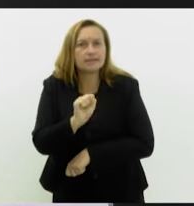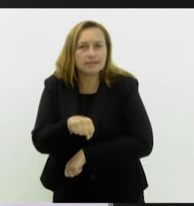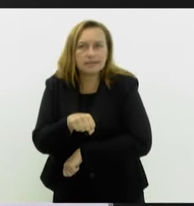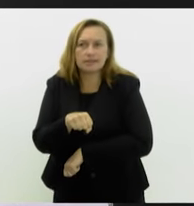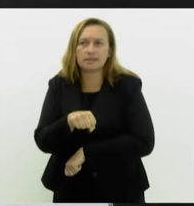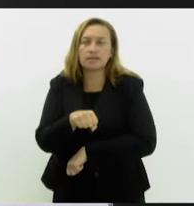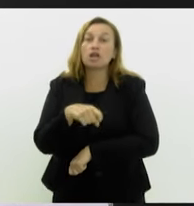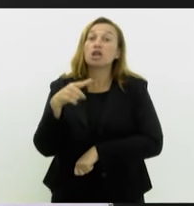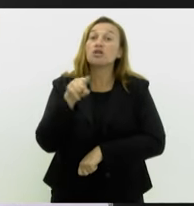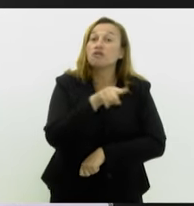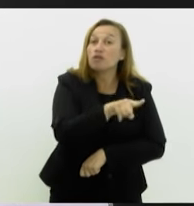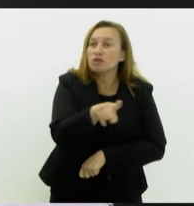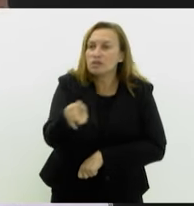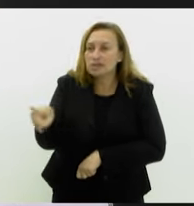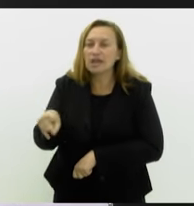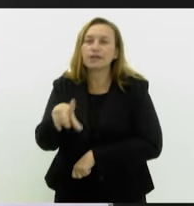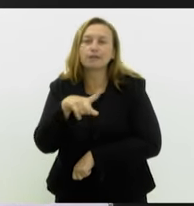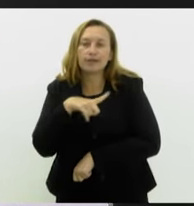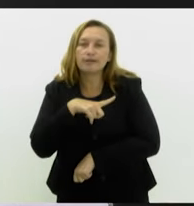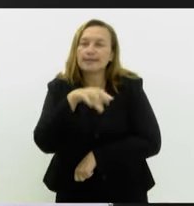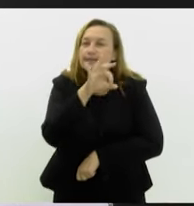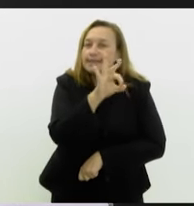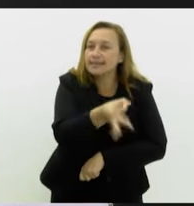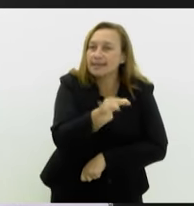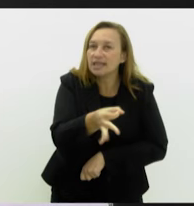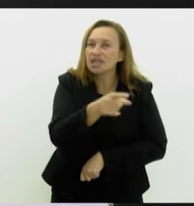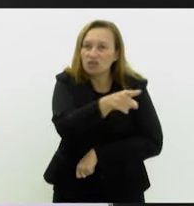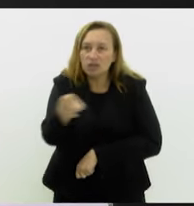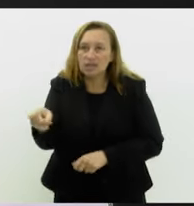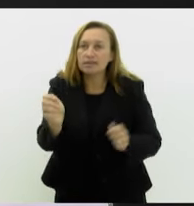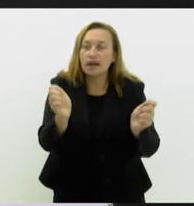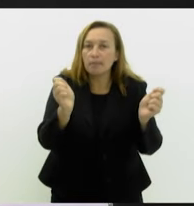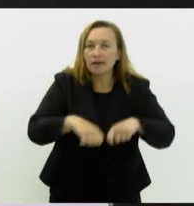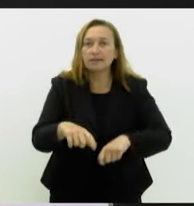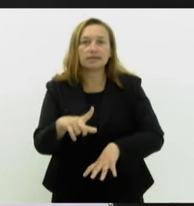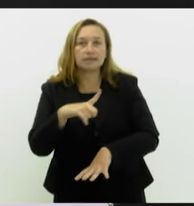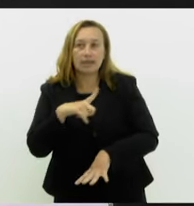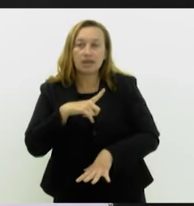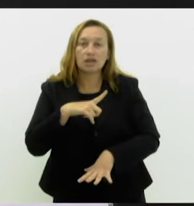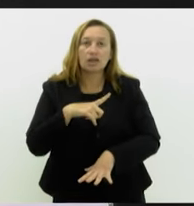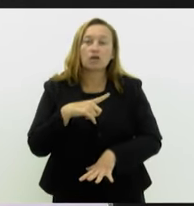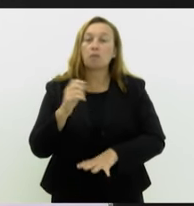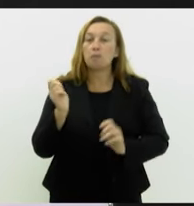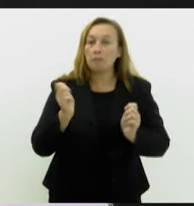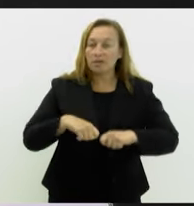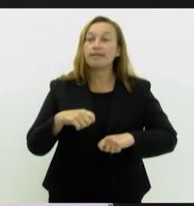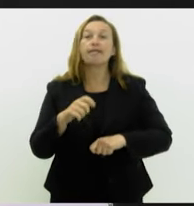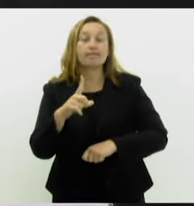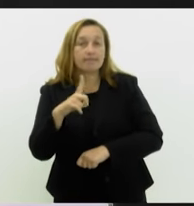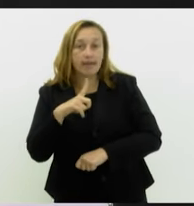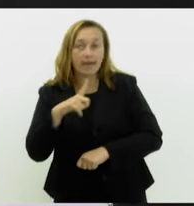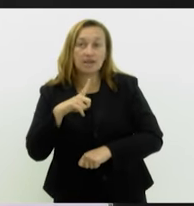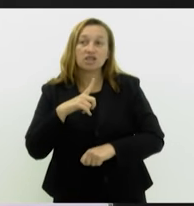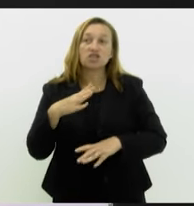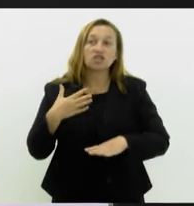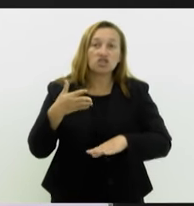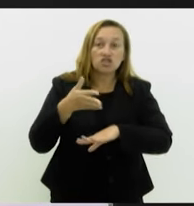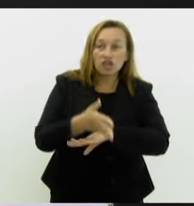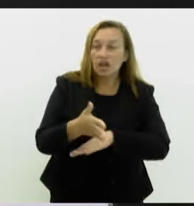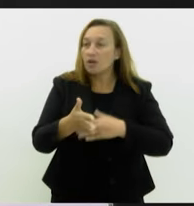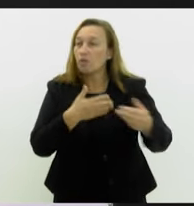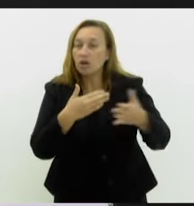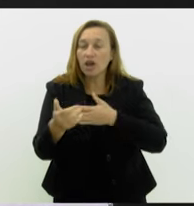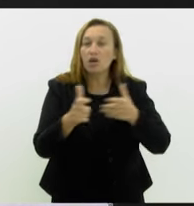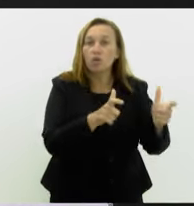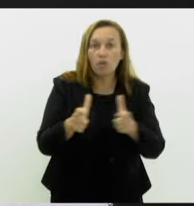vocês tenham essa certeza que vocês são capazes são competente de chegar aonde de verdade vocês querem